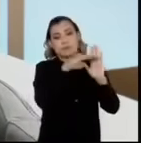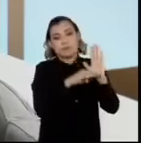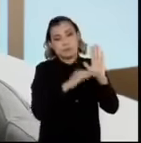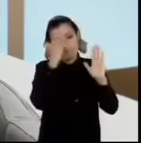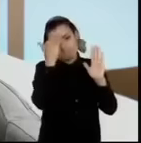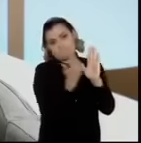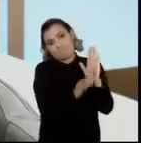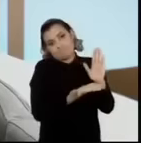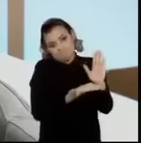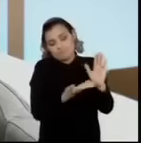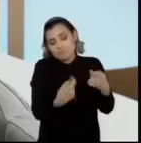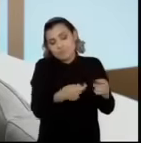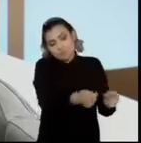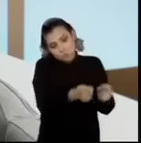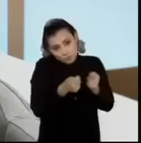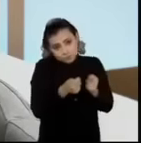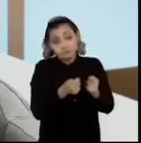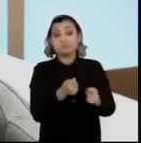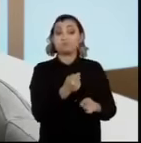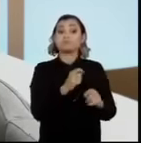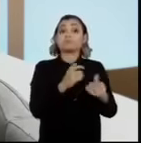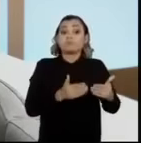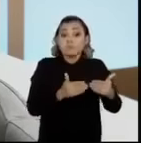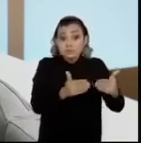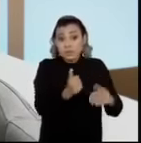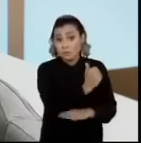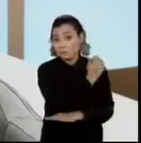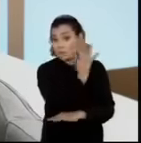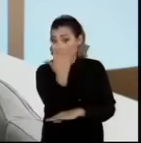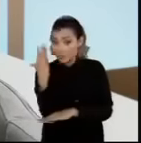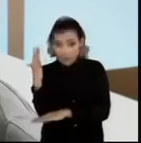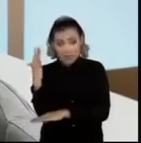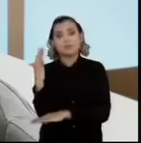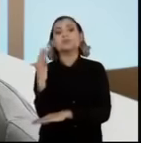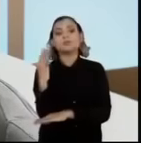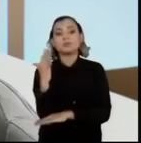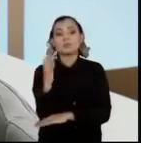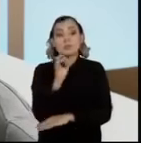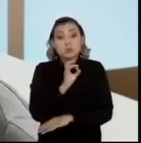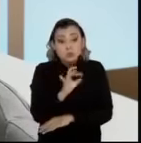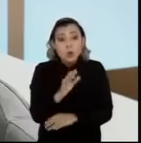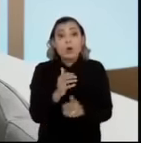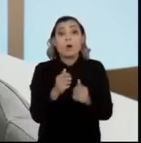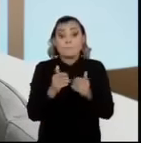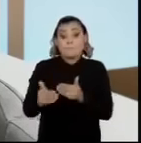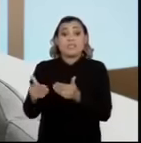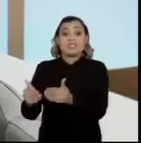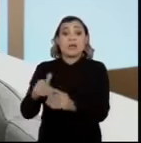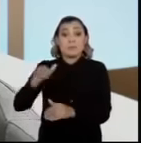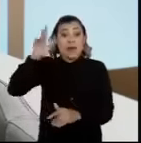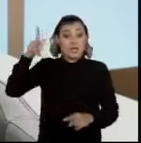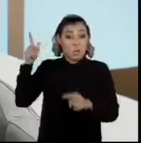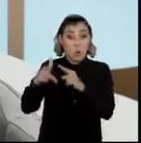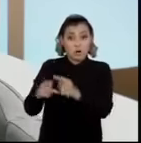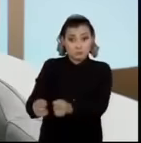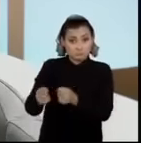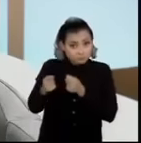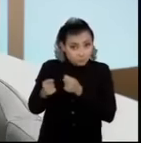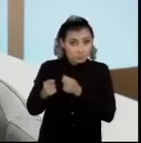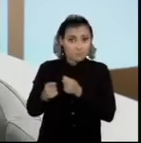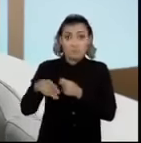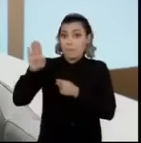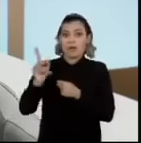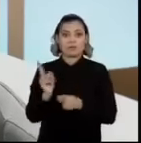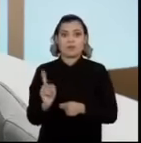austeridade. O Ministério do Meio Ambiente, em especial, não foi sequer do grupo de ministérios que sofreu mais com os